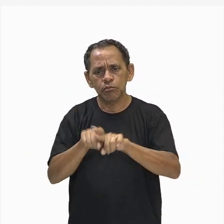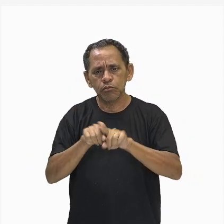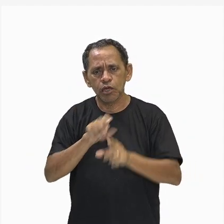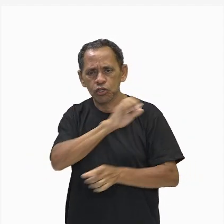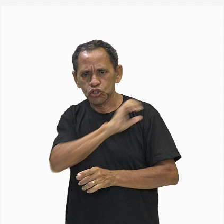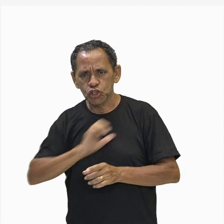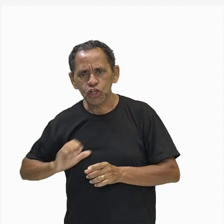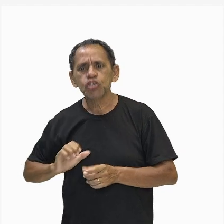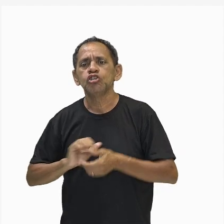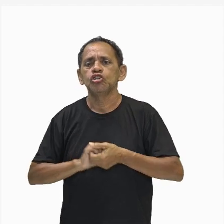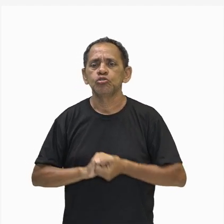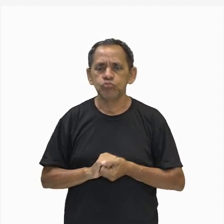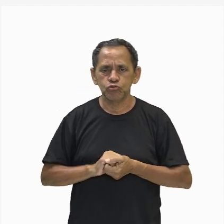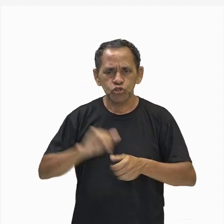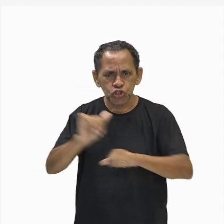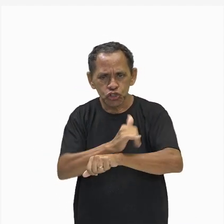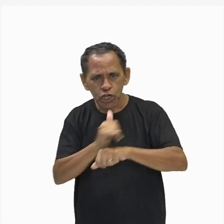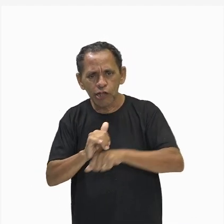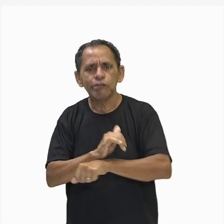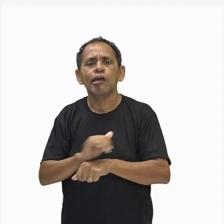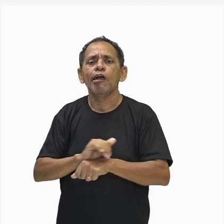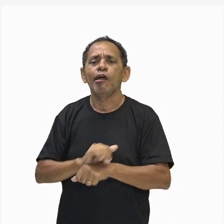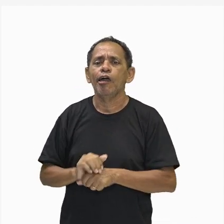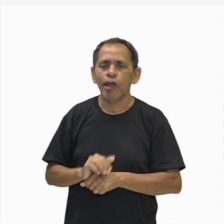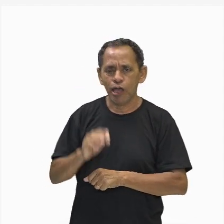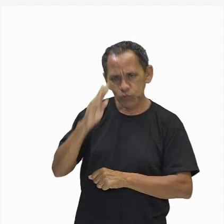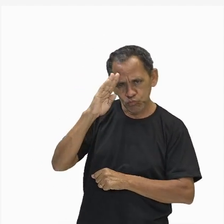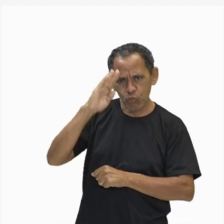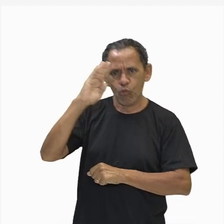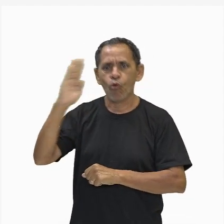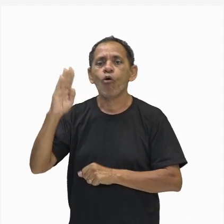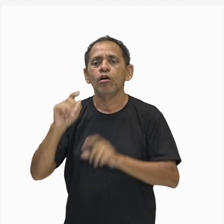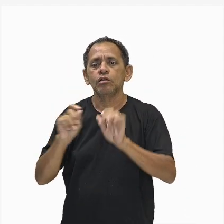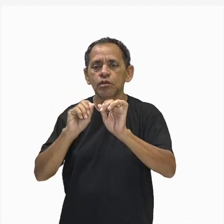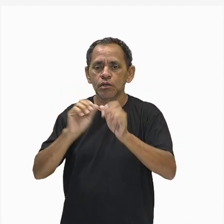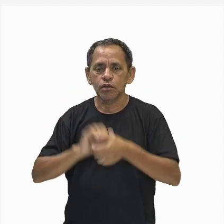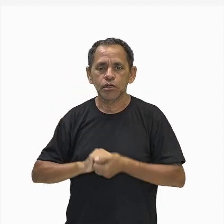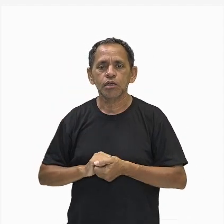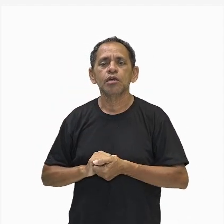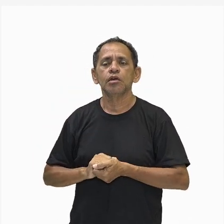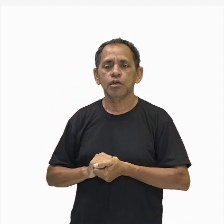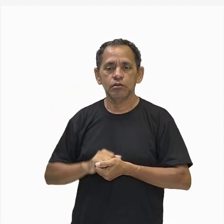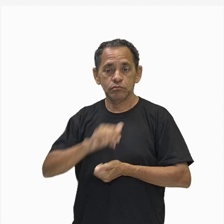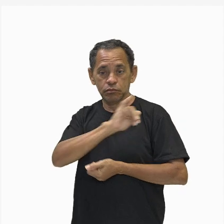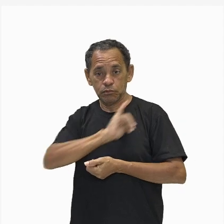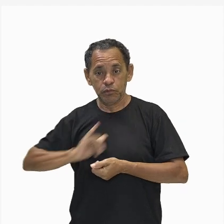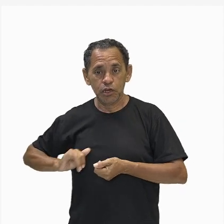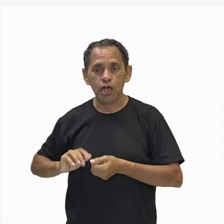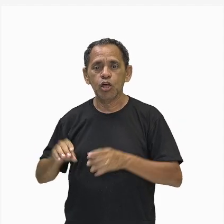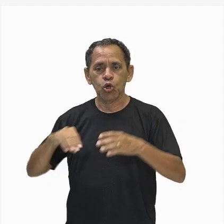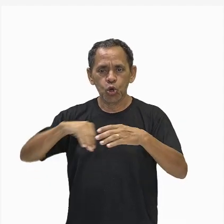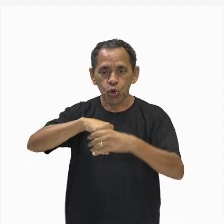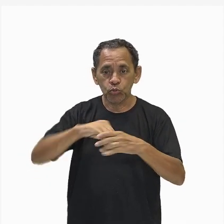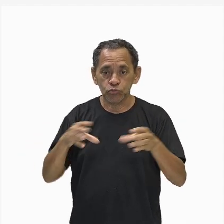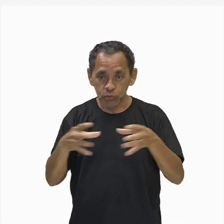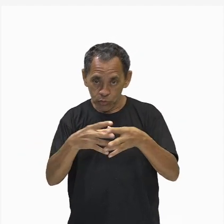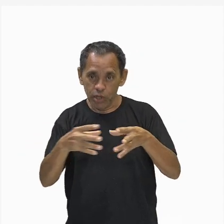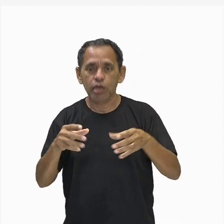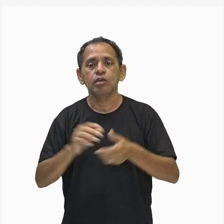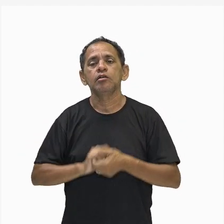colocou em xeque essa autoridade e o caráter divino do imperador e do panteão, então,